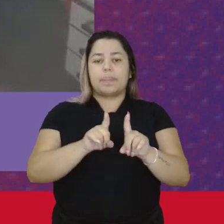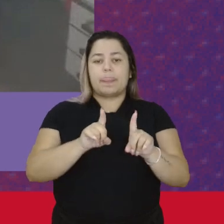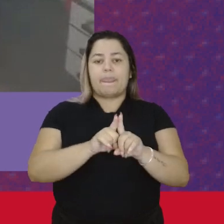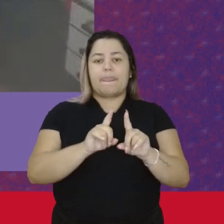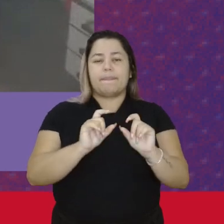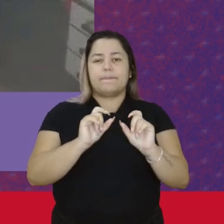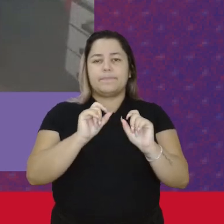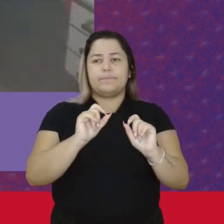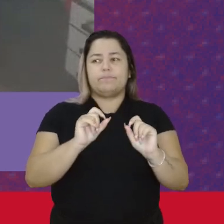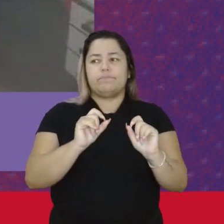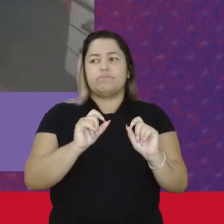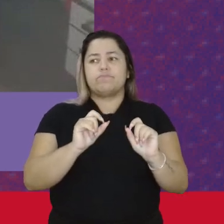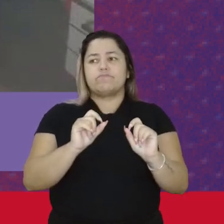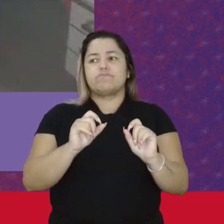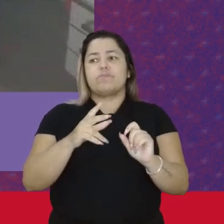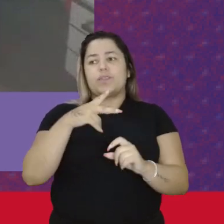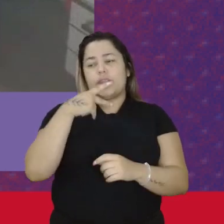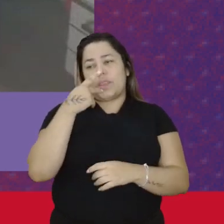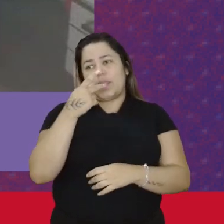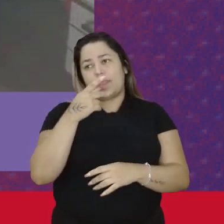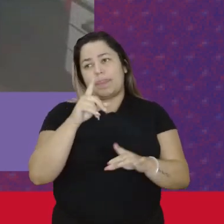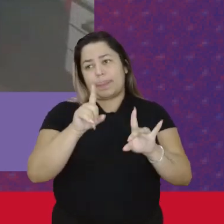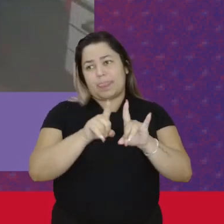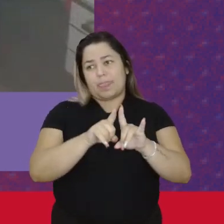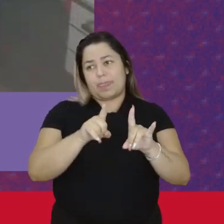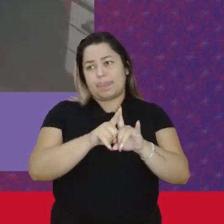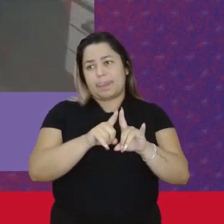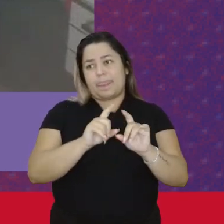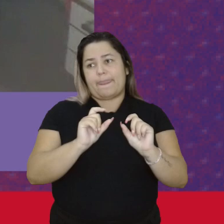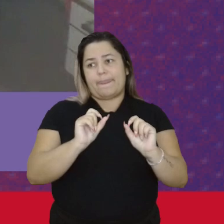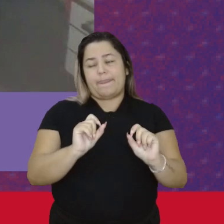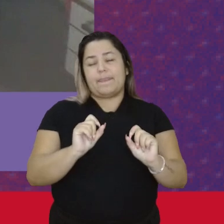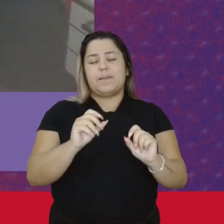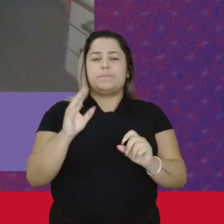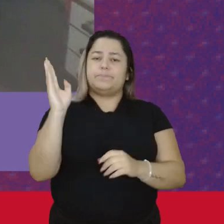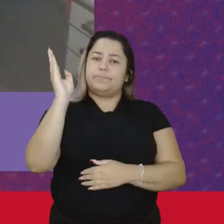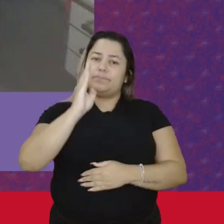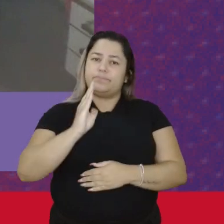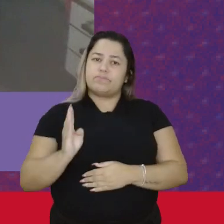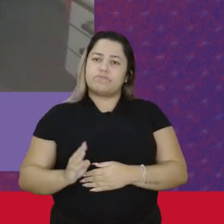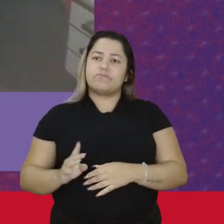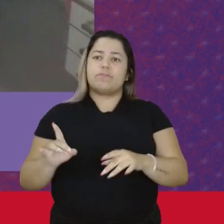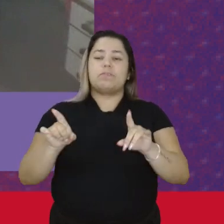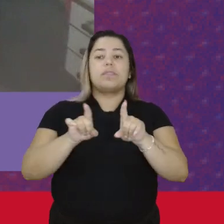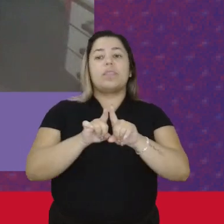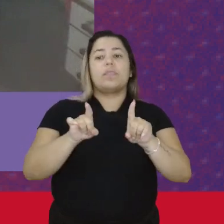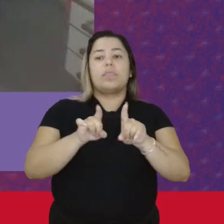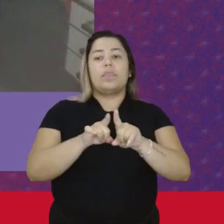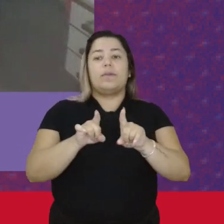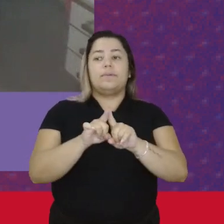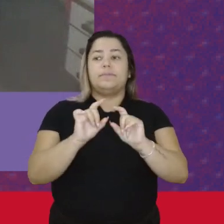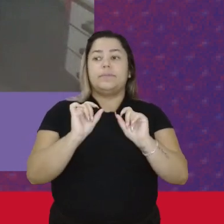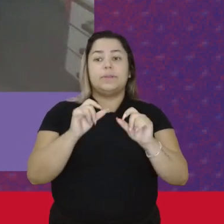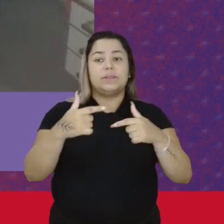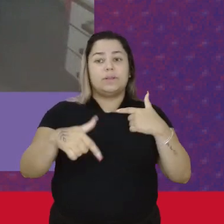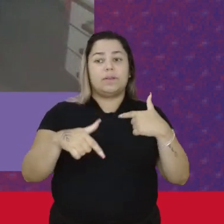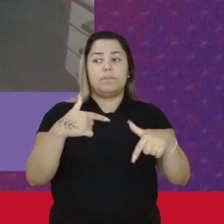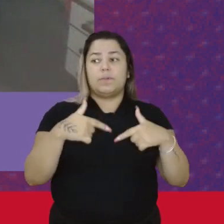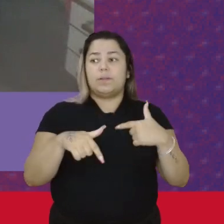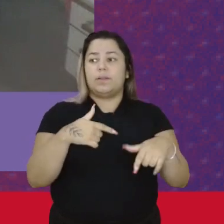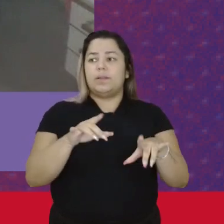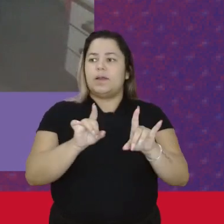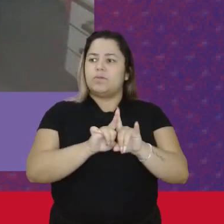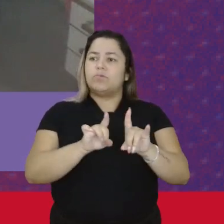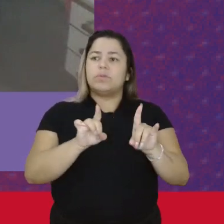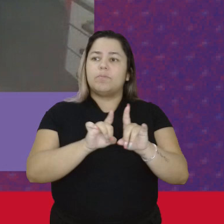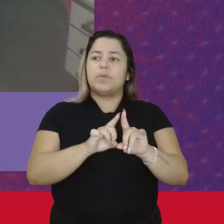que a gente tem que revisitar as sufragistas brasileiras, ver como é que, né, elas trabalharam